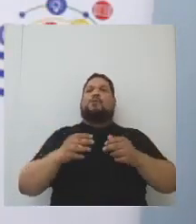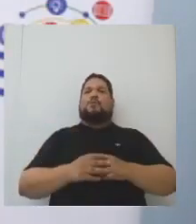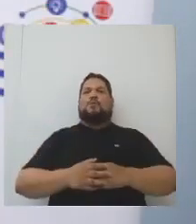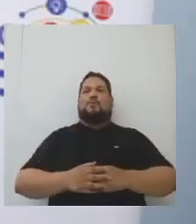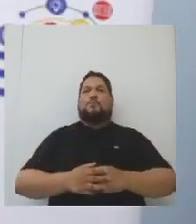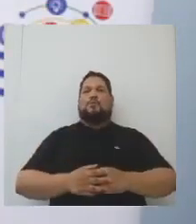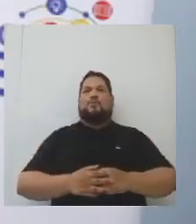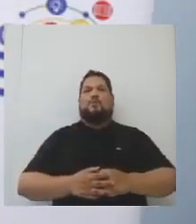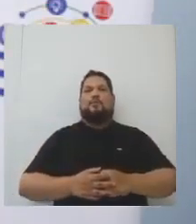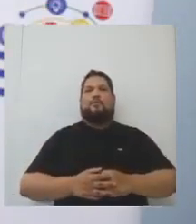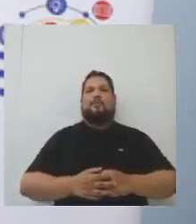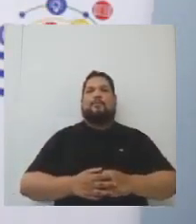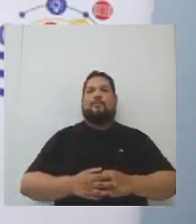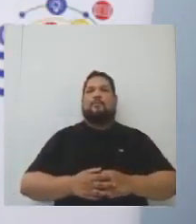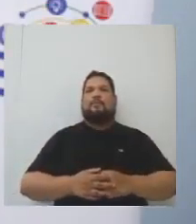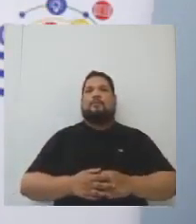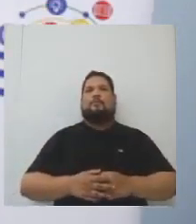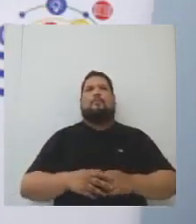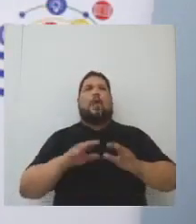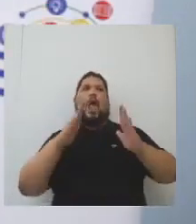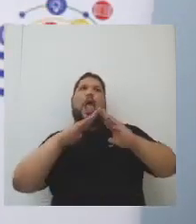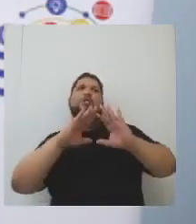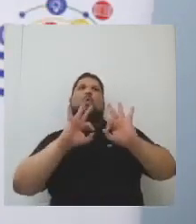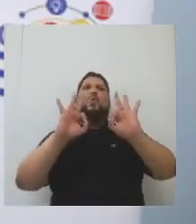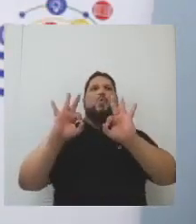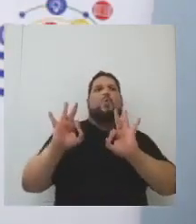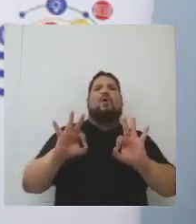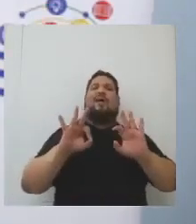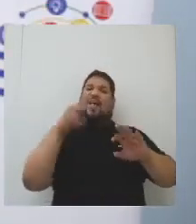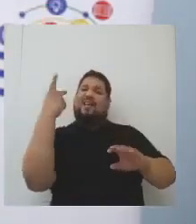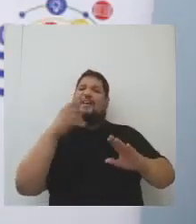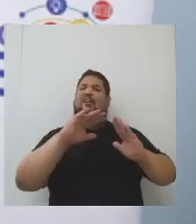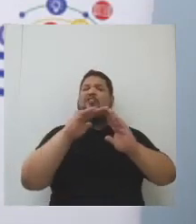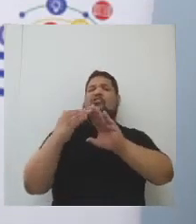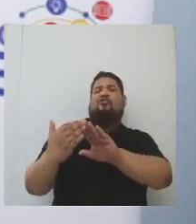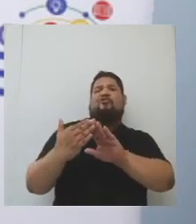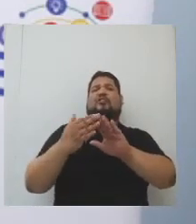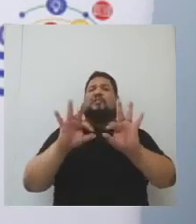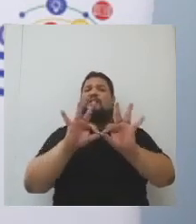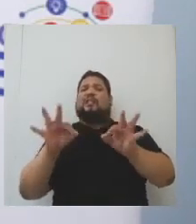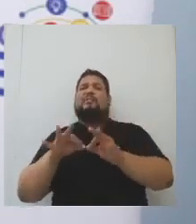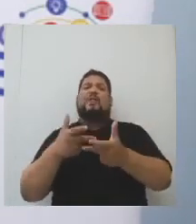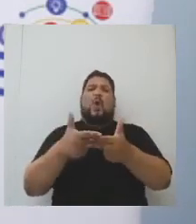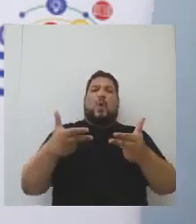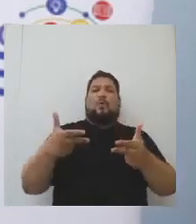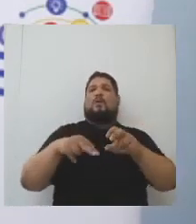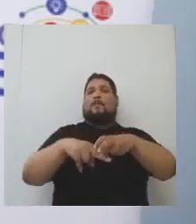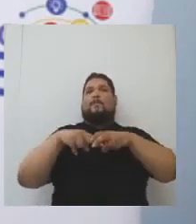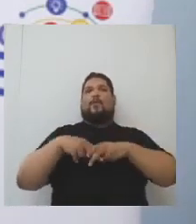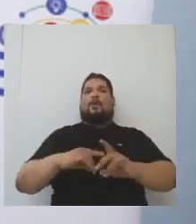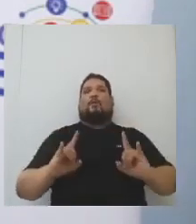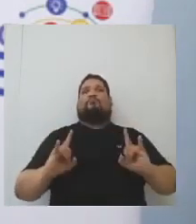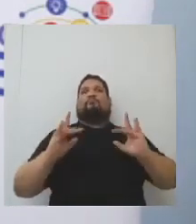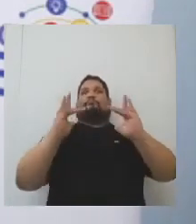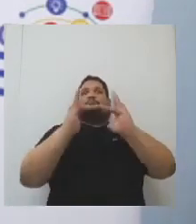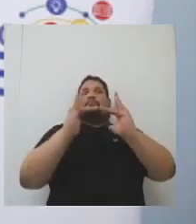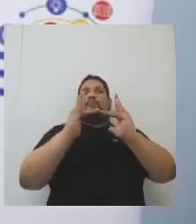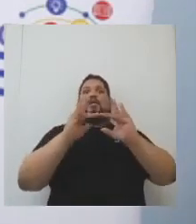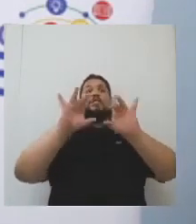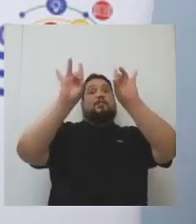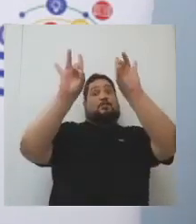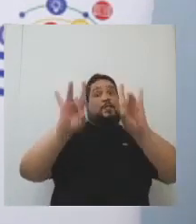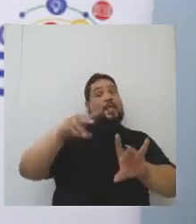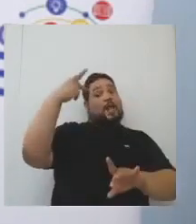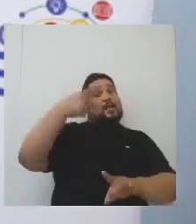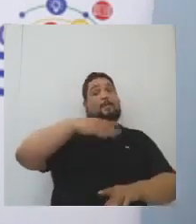diz, rudimentares, né, casas assim muito simples, né, e nesse momento não teriam nenhum palacete dentro do Brasil. Mas